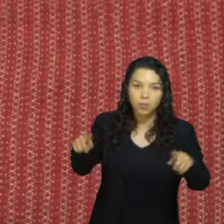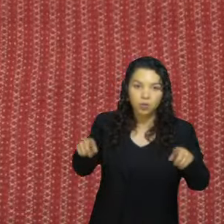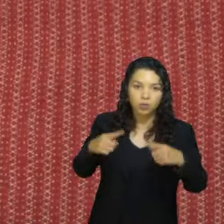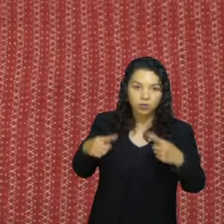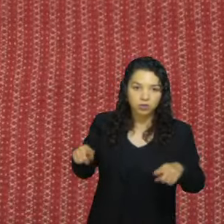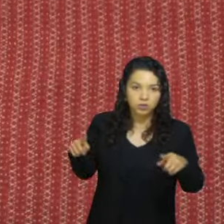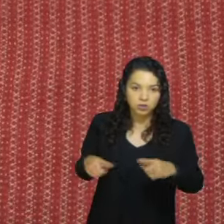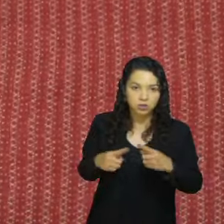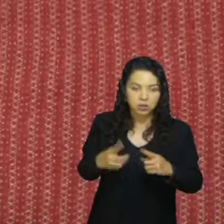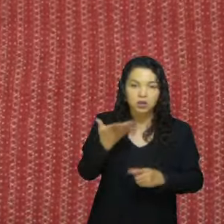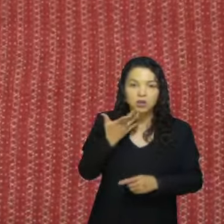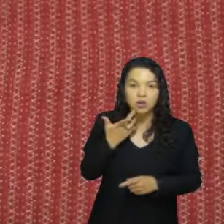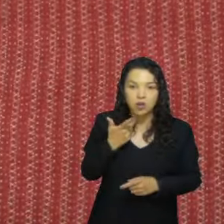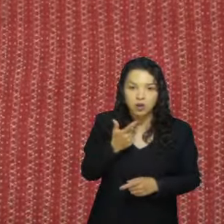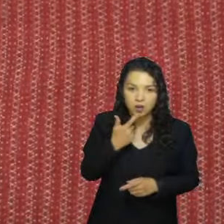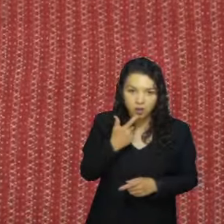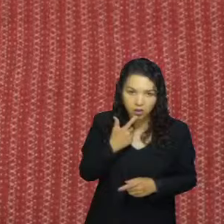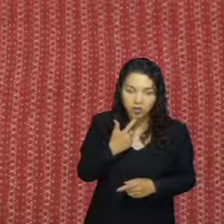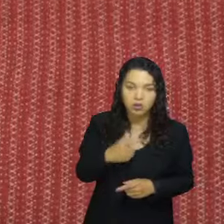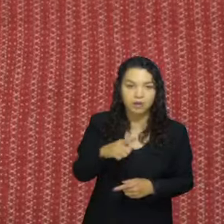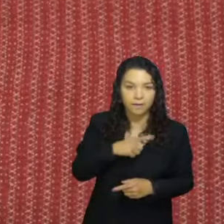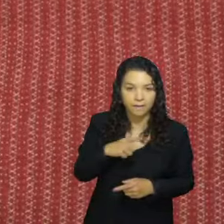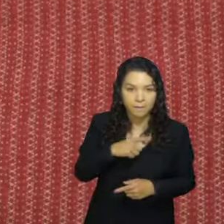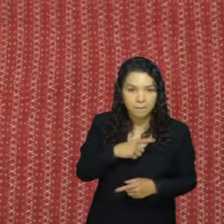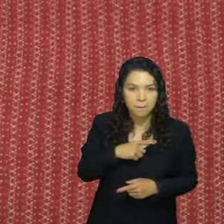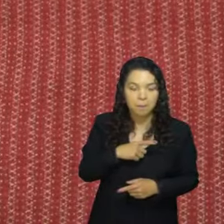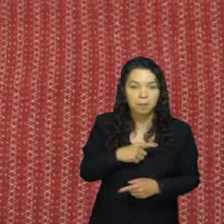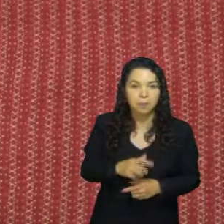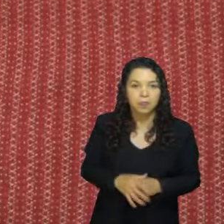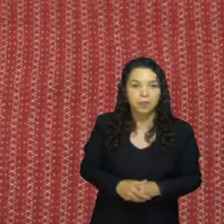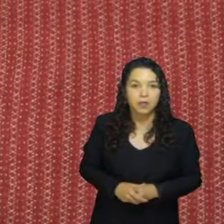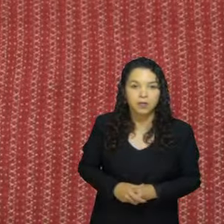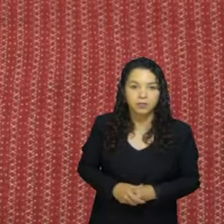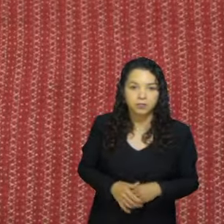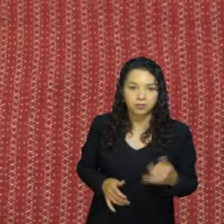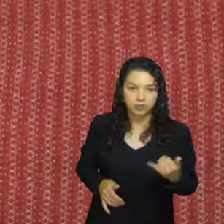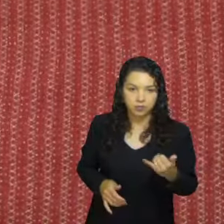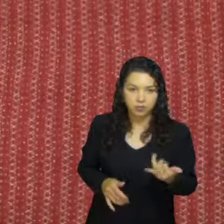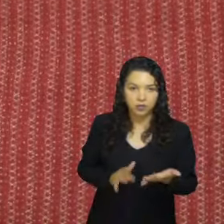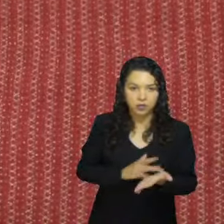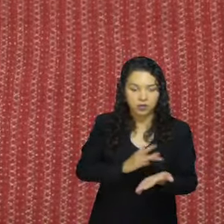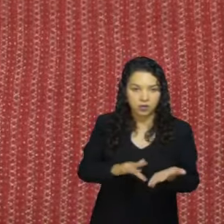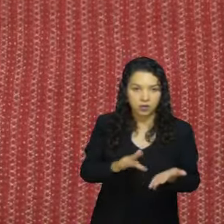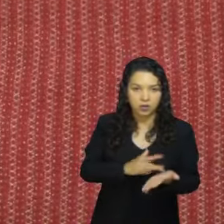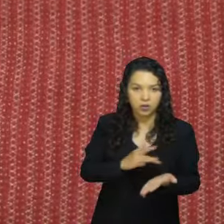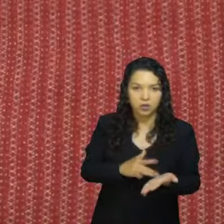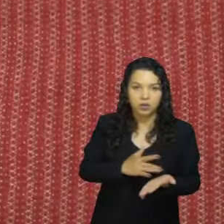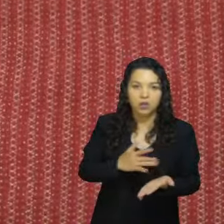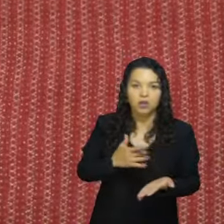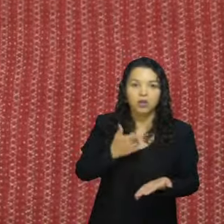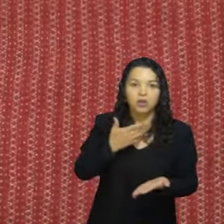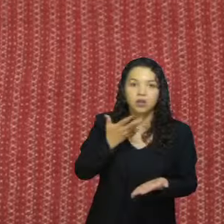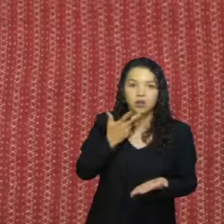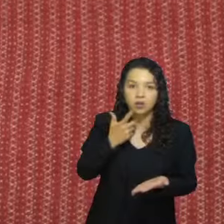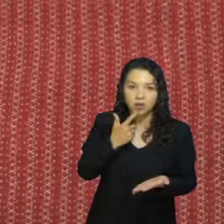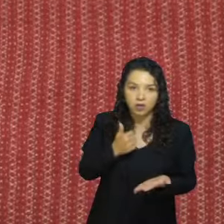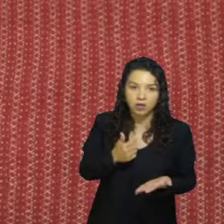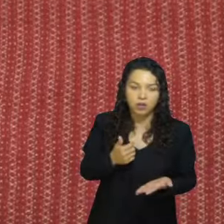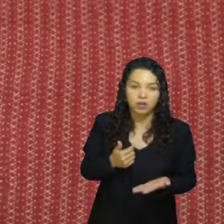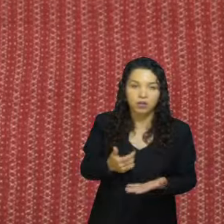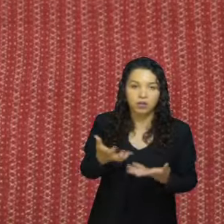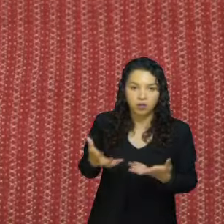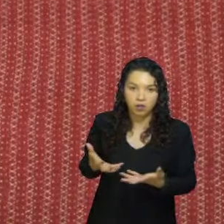crianças. Já existe uma dependência dos mobile, dos dispositivos móveis, por parte das crianças. Você quer que um filho coma